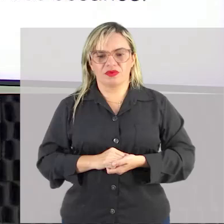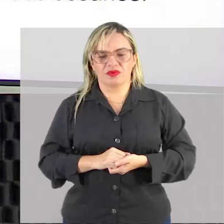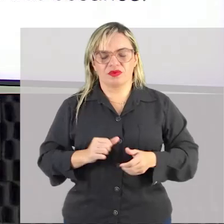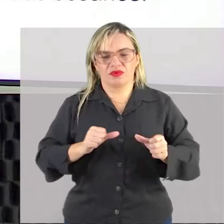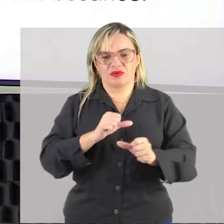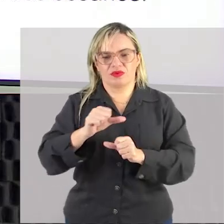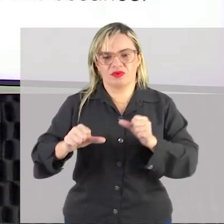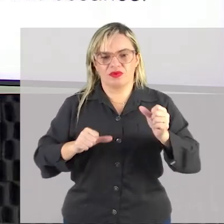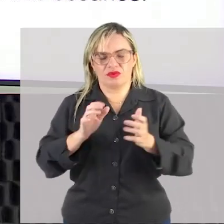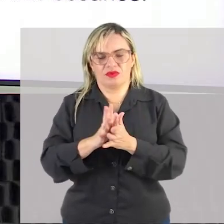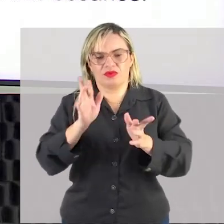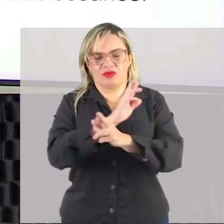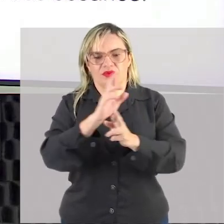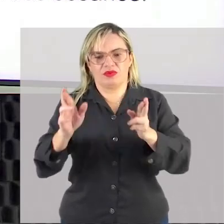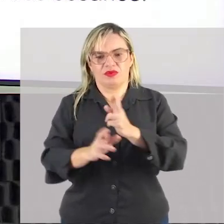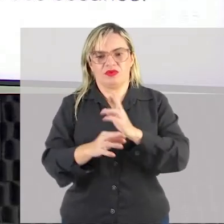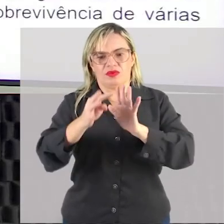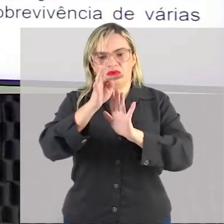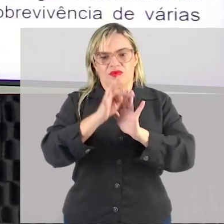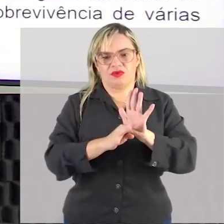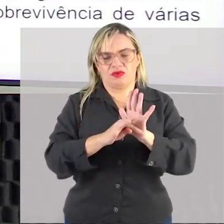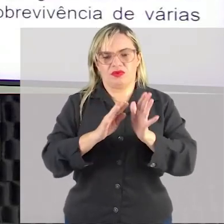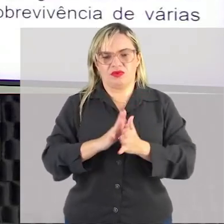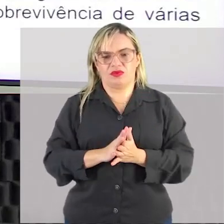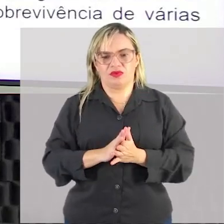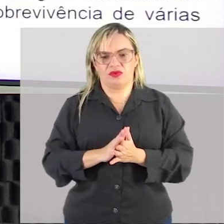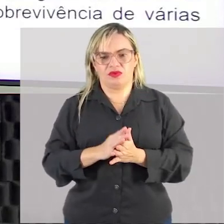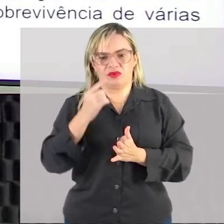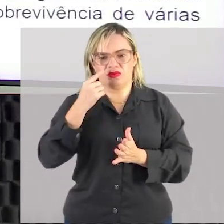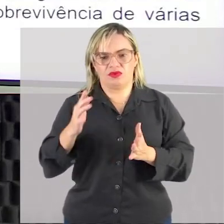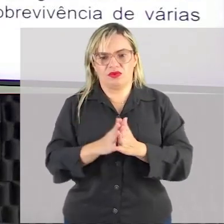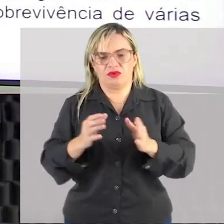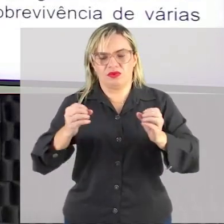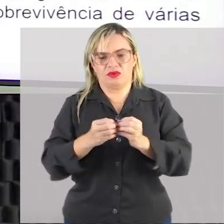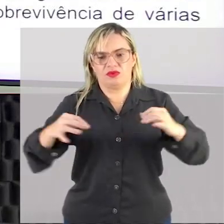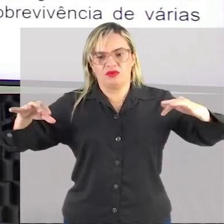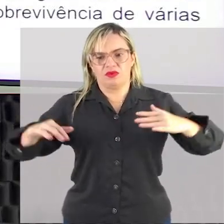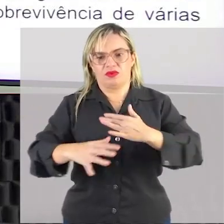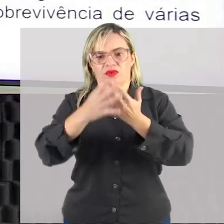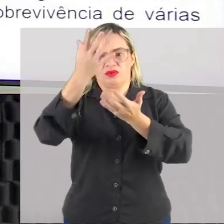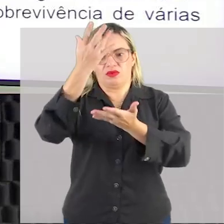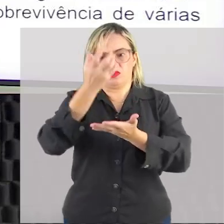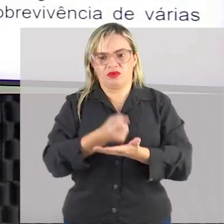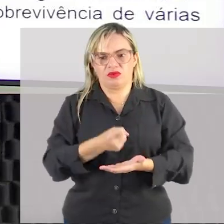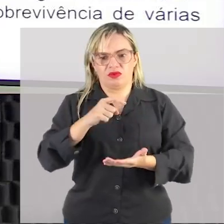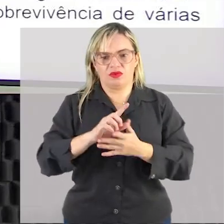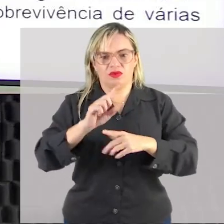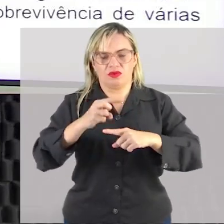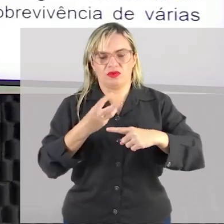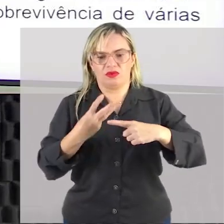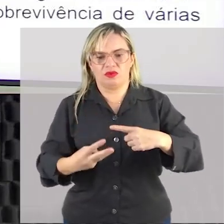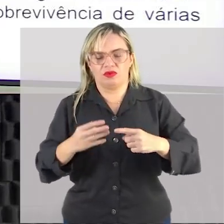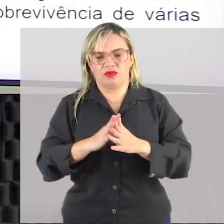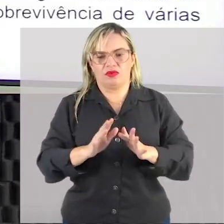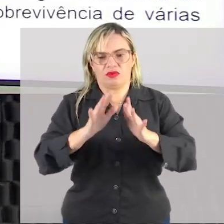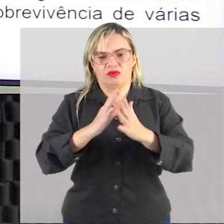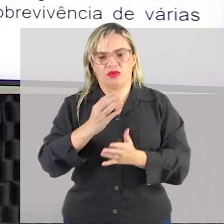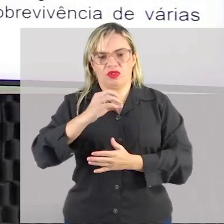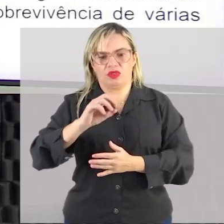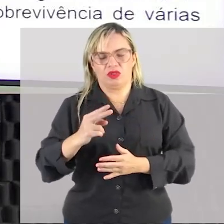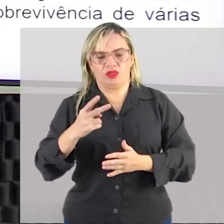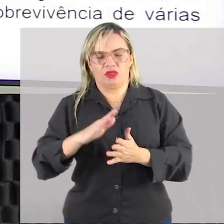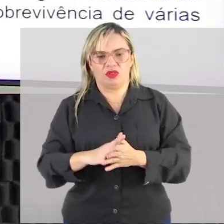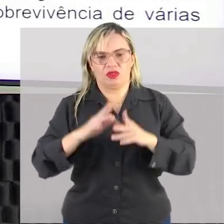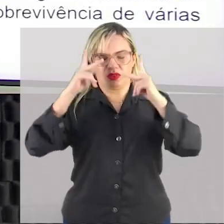Então, a alteração que se refere no texto. Vamos voltar para cá. Os oceanos absorvem um terço das emissões de CO2 procedentes de atividades humanas, como a queima de